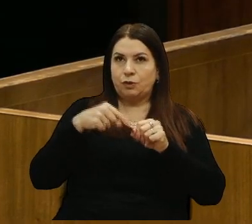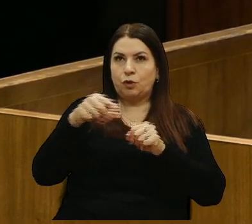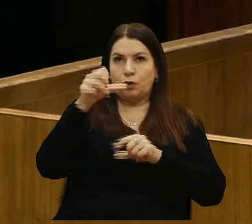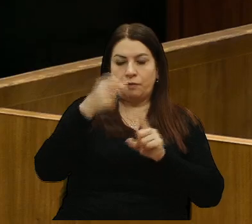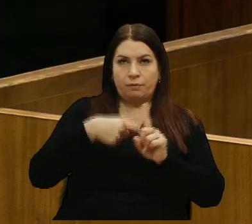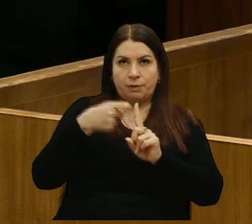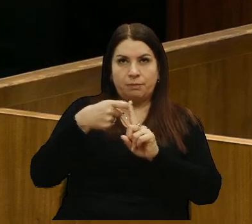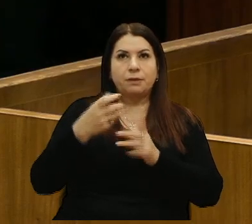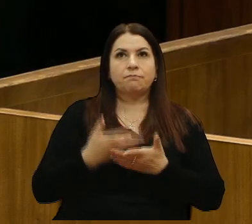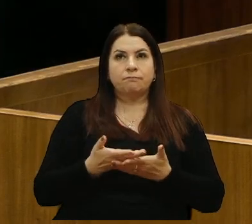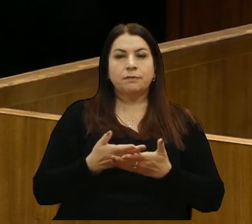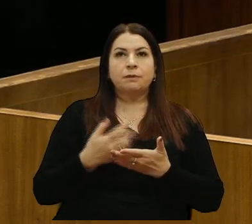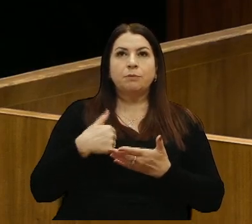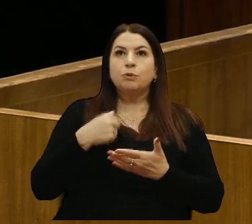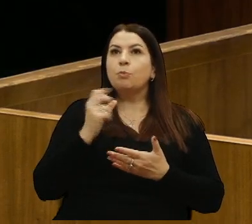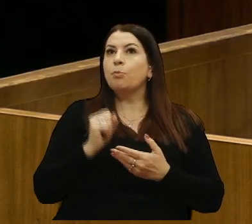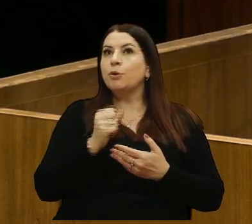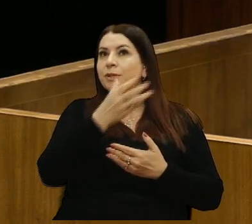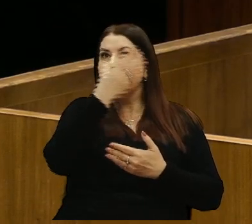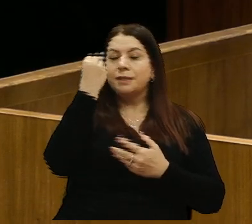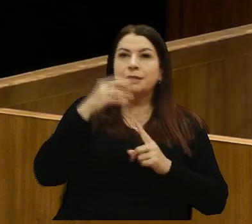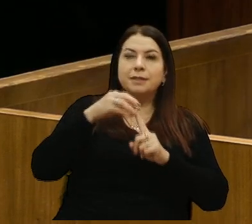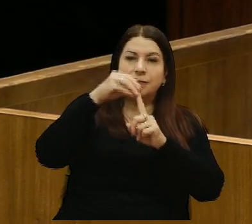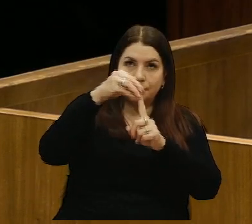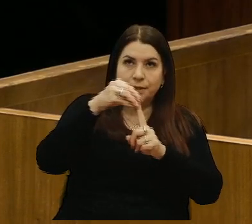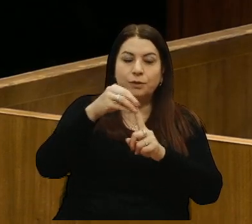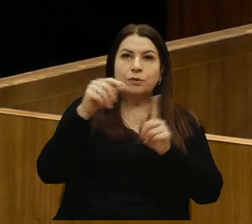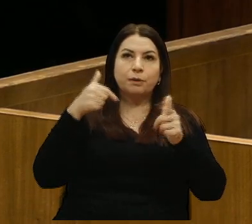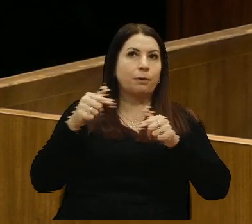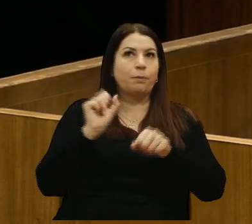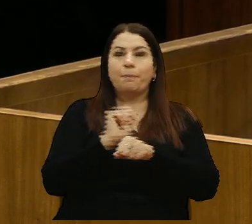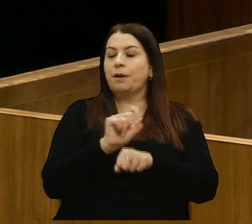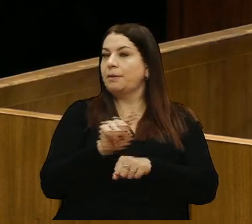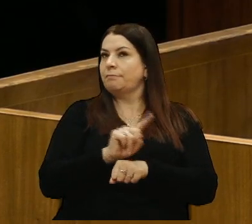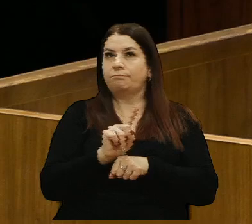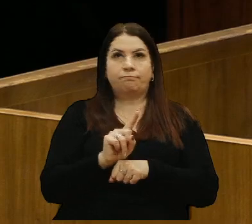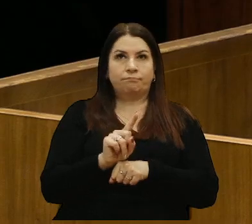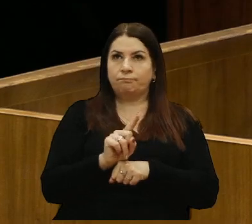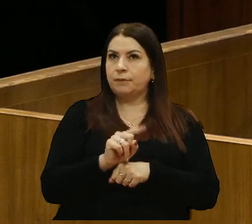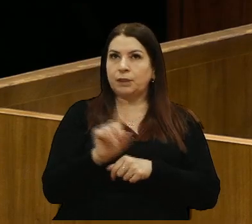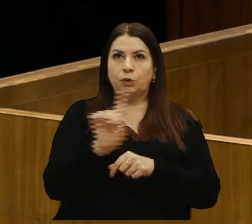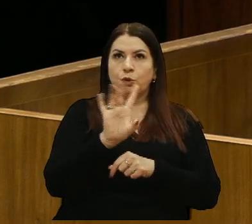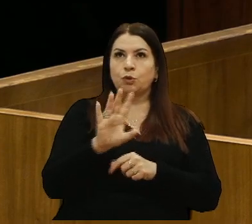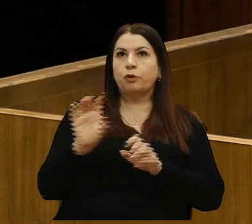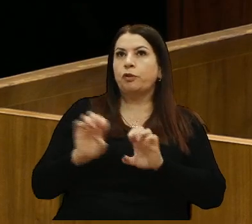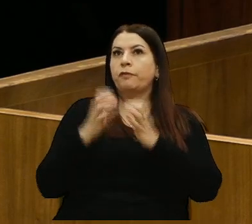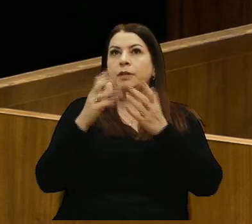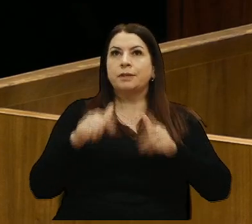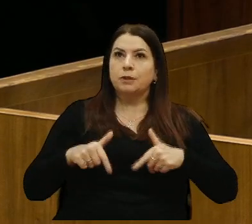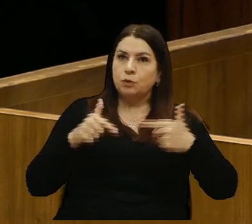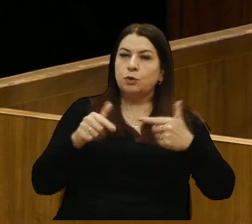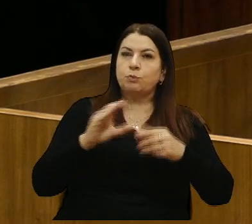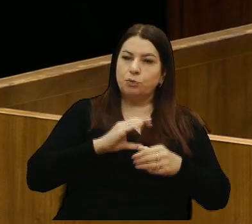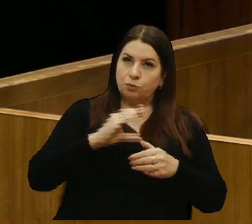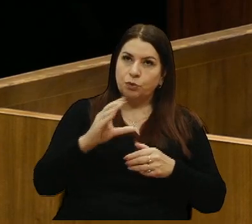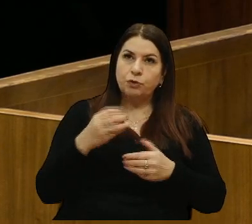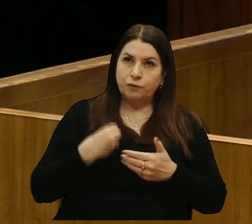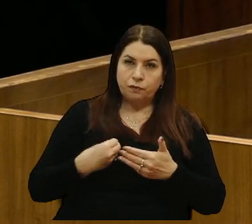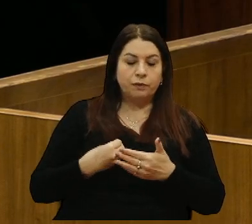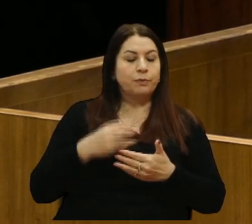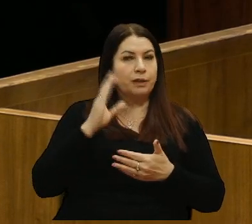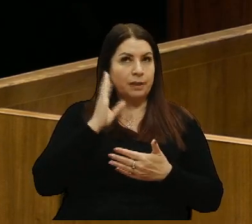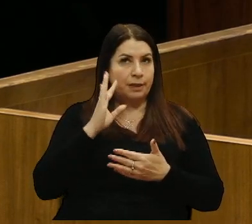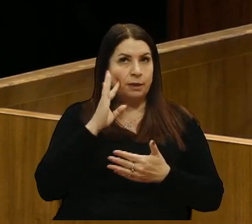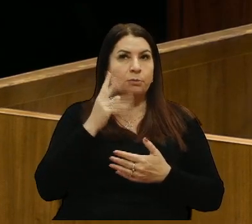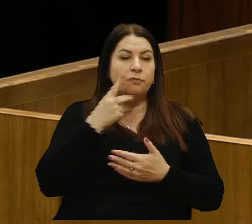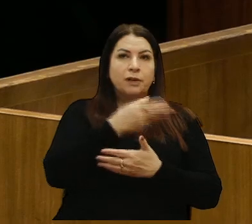9 meses. Mas eu não posso deixar de destacar que o trabalho ele não pode parar por aqui, pessoal. E nem só de evento e de ações uma coordenadoria vive. É muito bacana